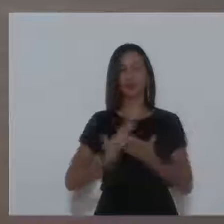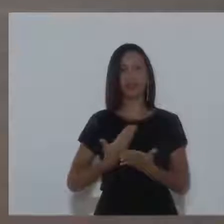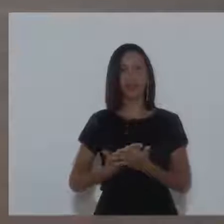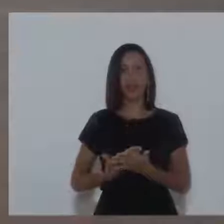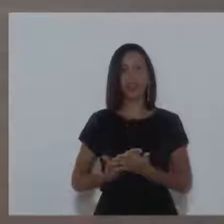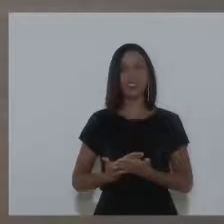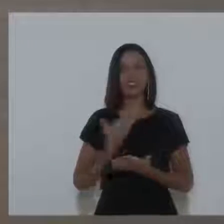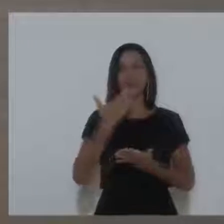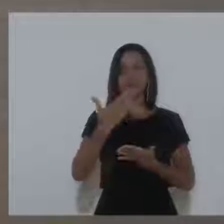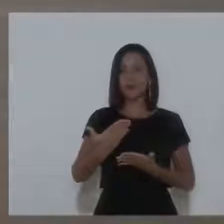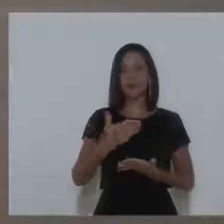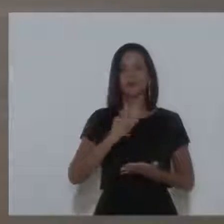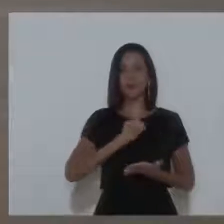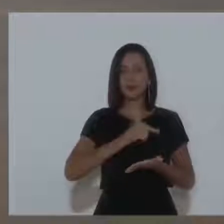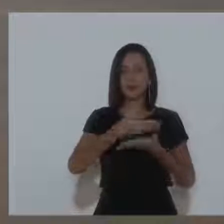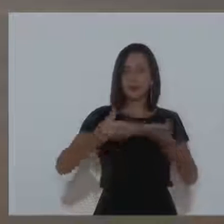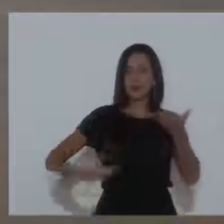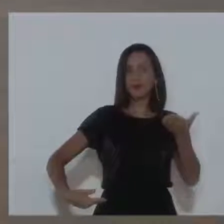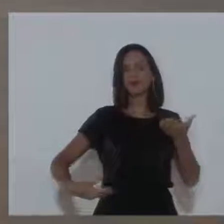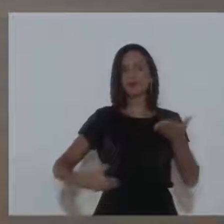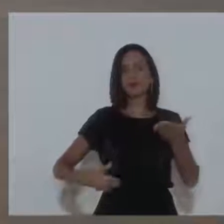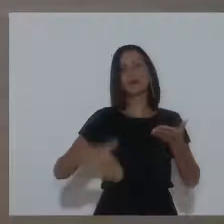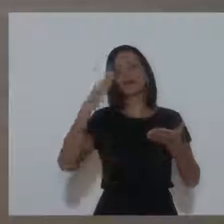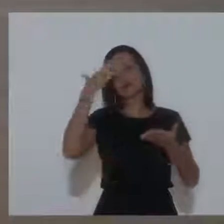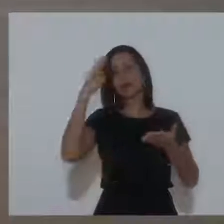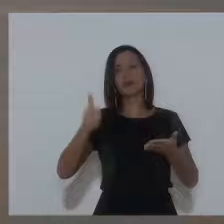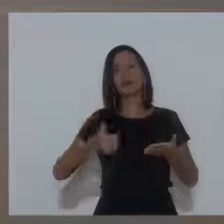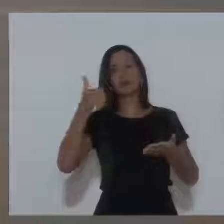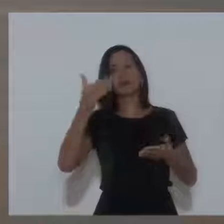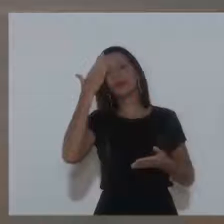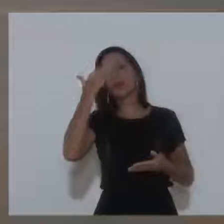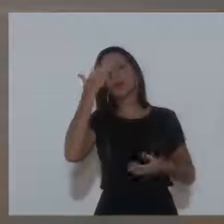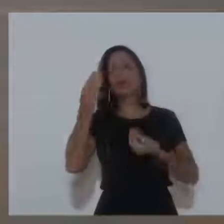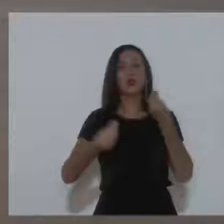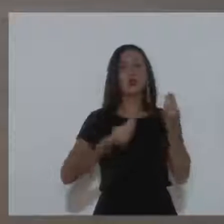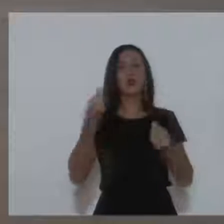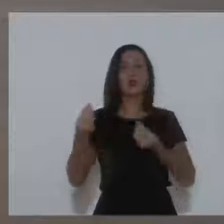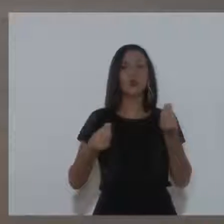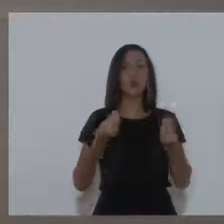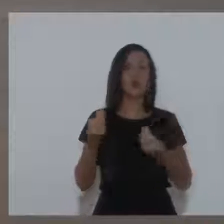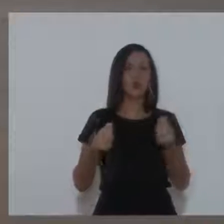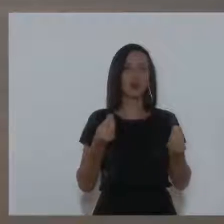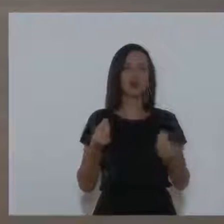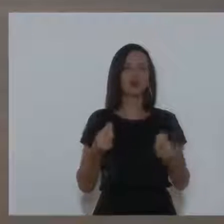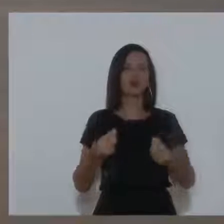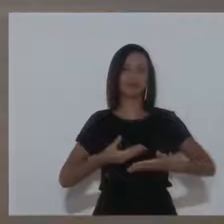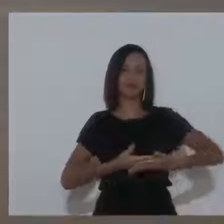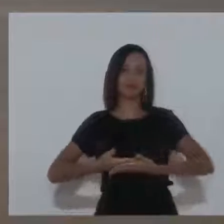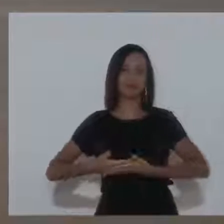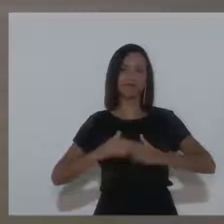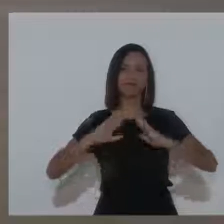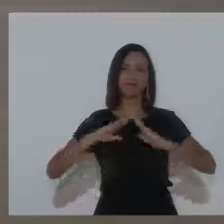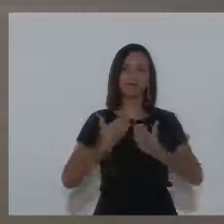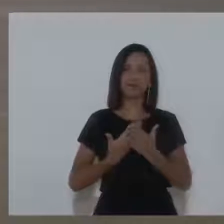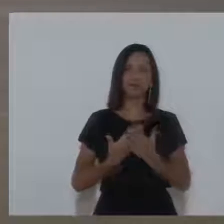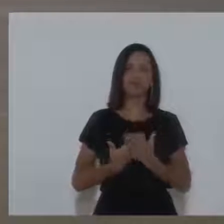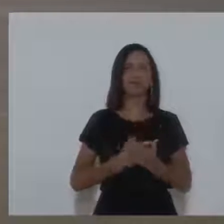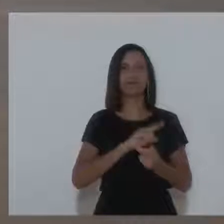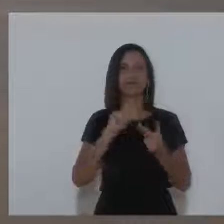pediram um requerimento para as pessoas entenderem um pouquinho mais, saber um pouquinho mais sobre as creches.